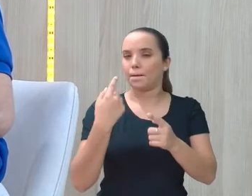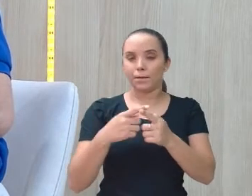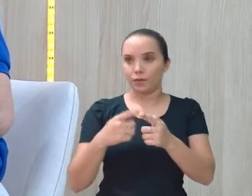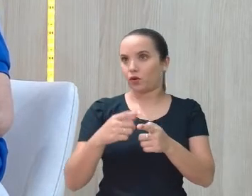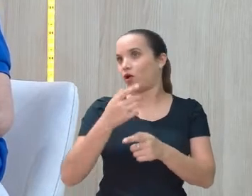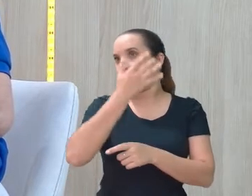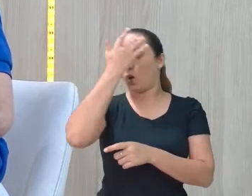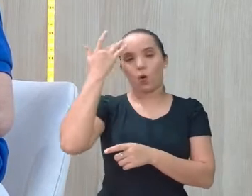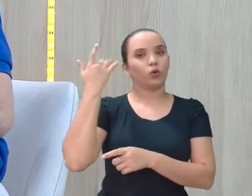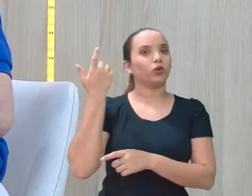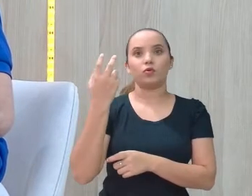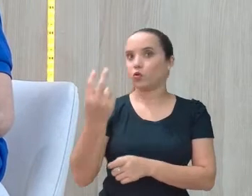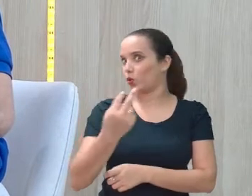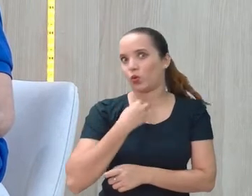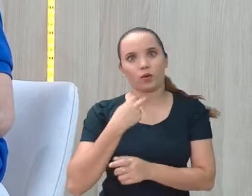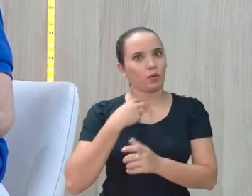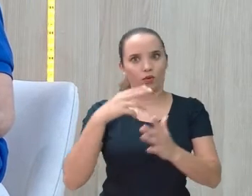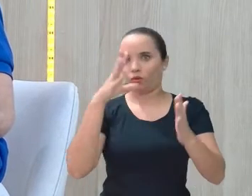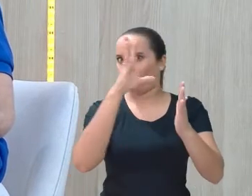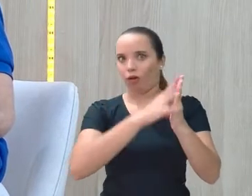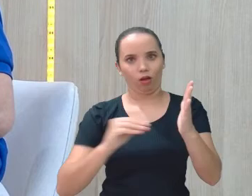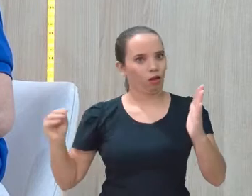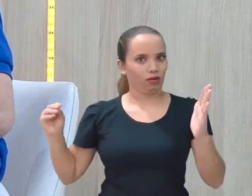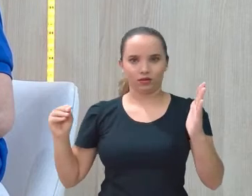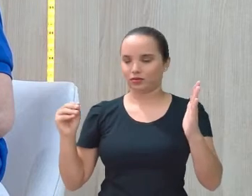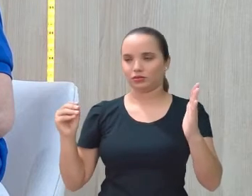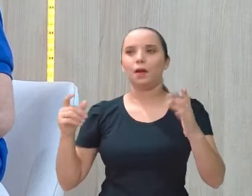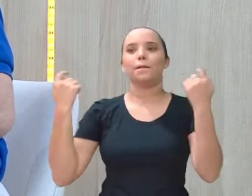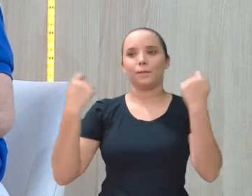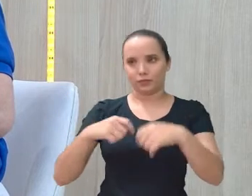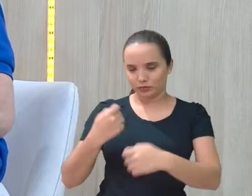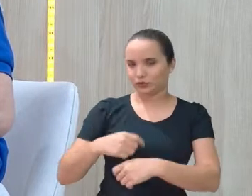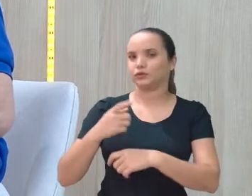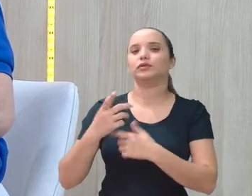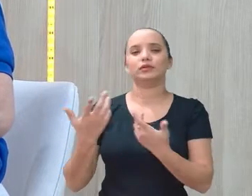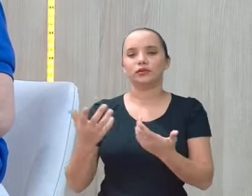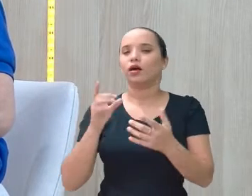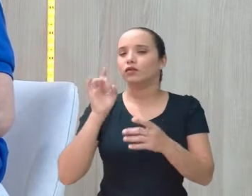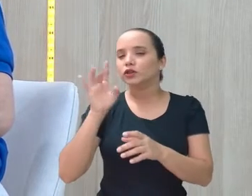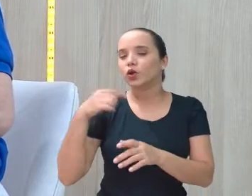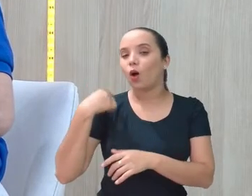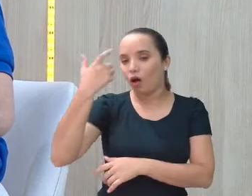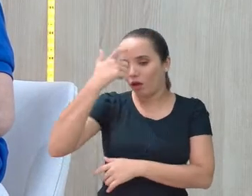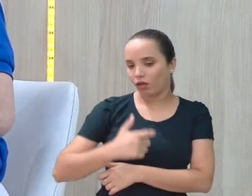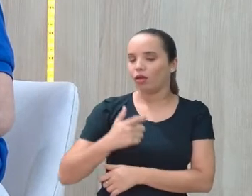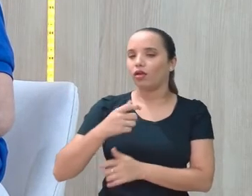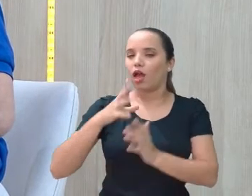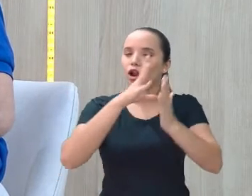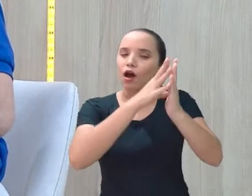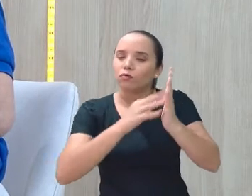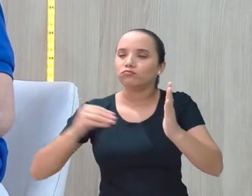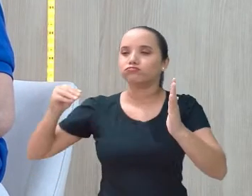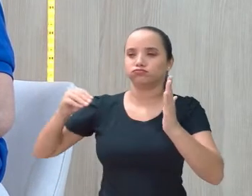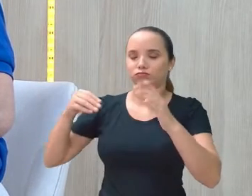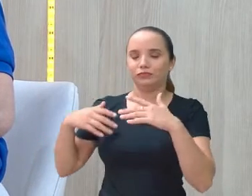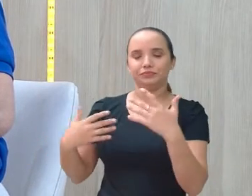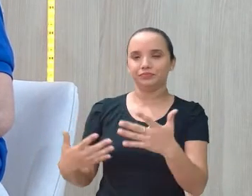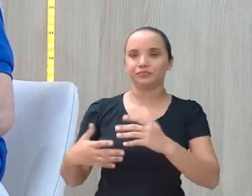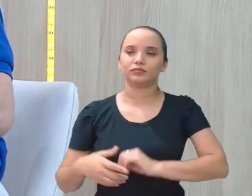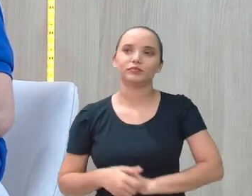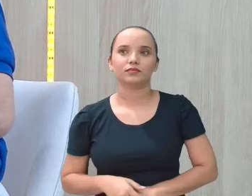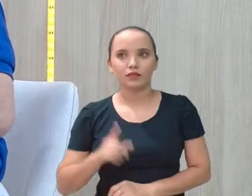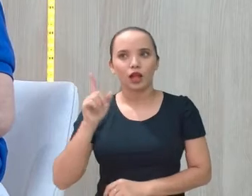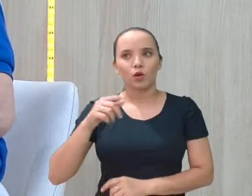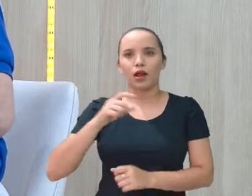que pudessem criar novas cópias sem o consentimento dele. Então, o trabalho dele, mesmo sendo gravura, ele podendo fazer